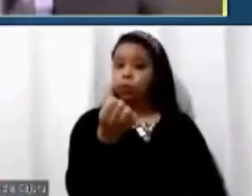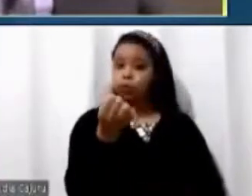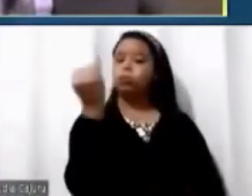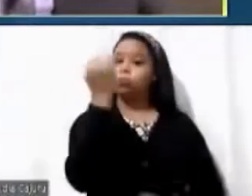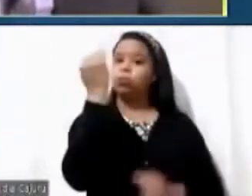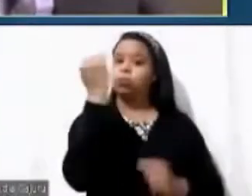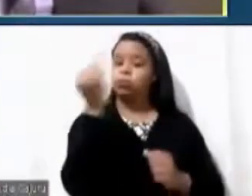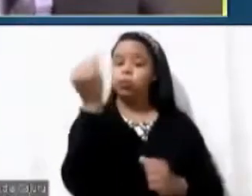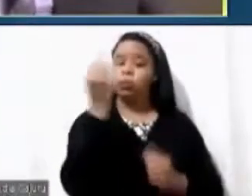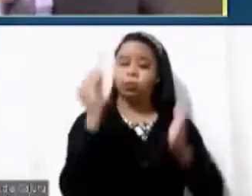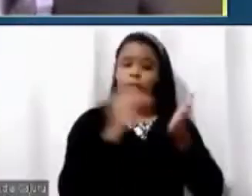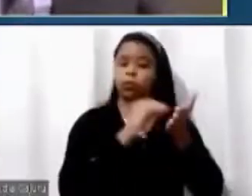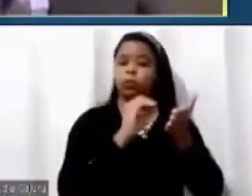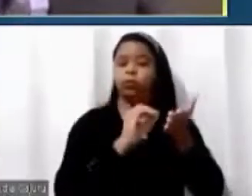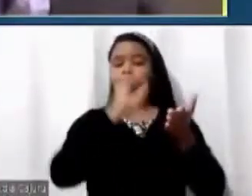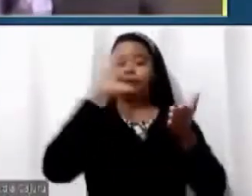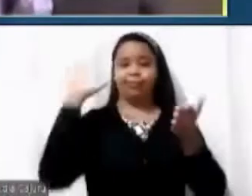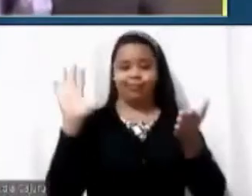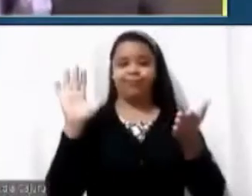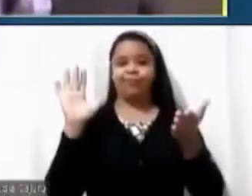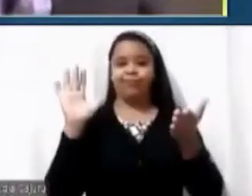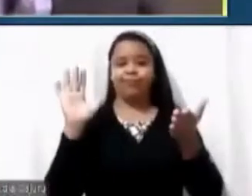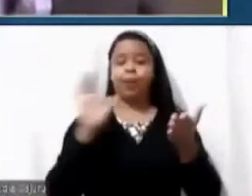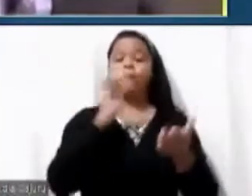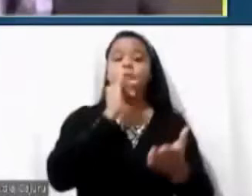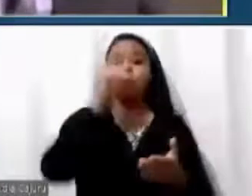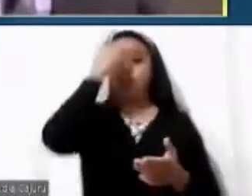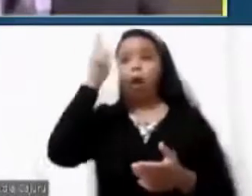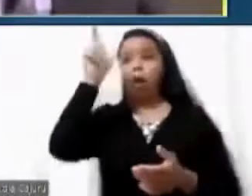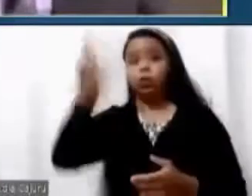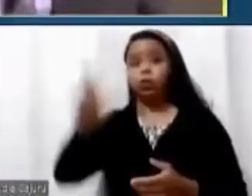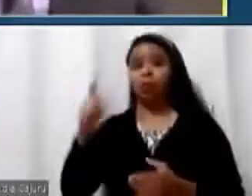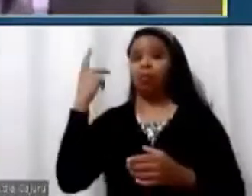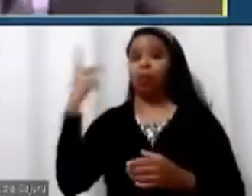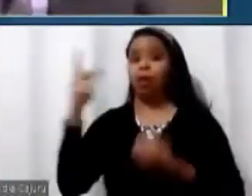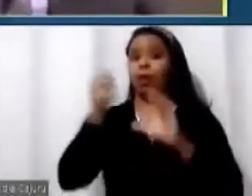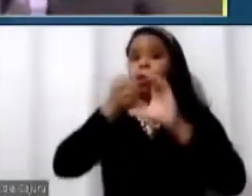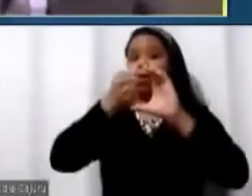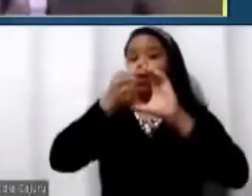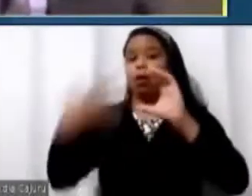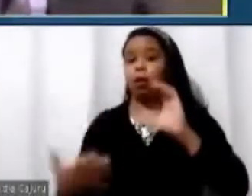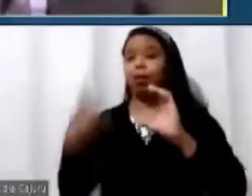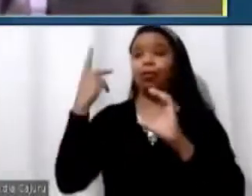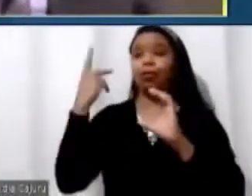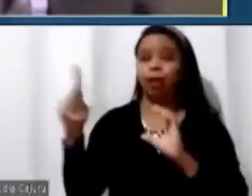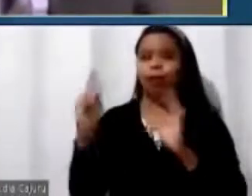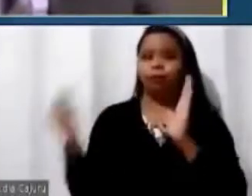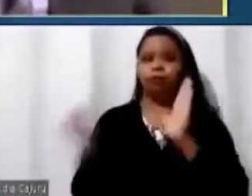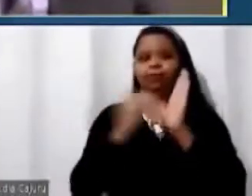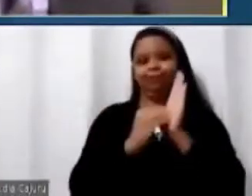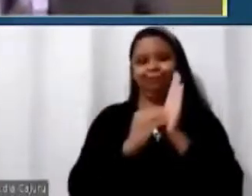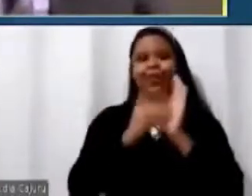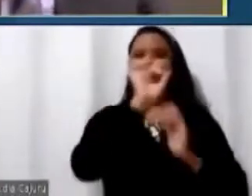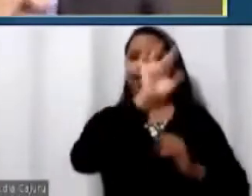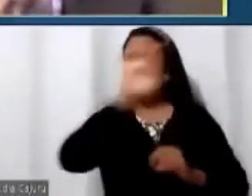esclarecido, flexível, de acordo com a situação daquele paciente e de acordo com a situação que nós estamos vivendo agora, como, por exemplo, do